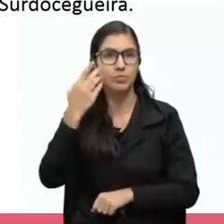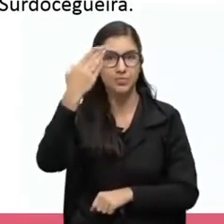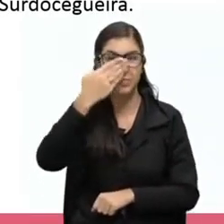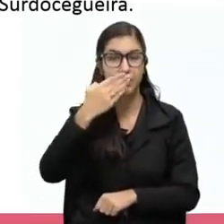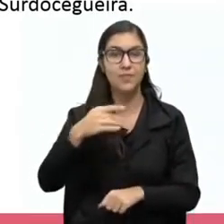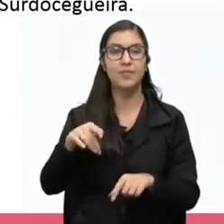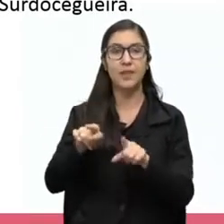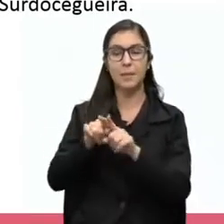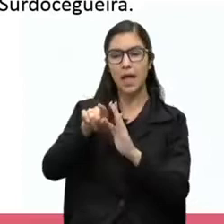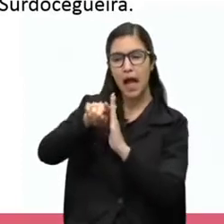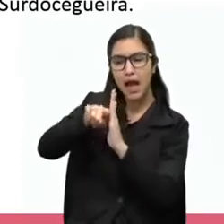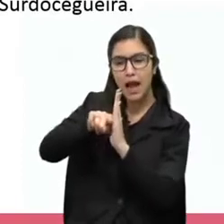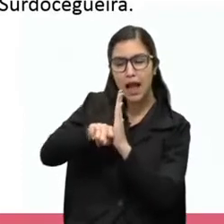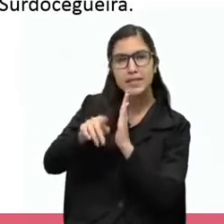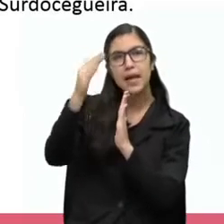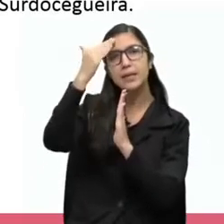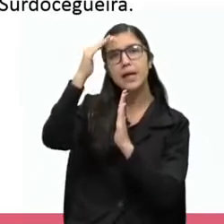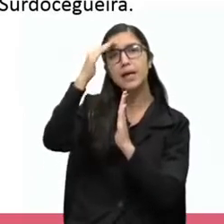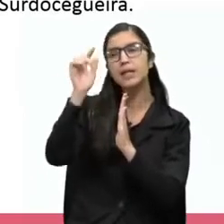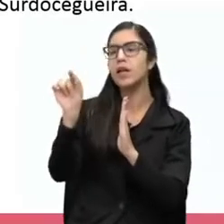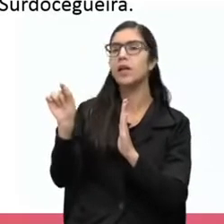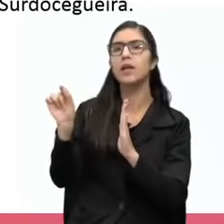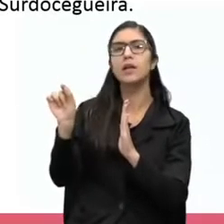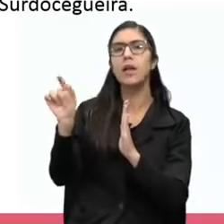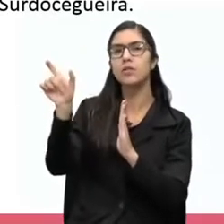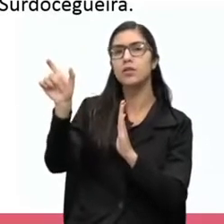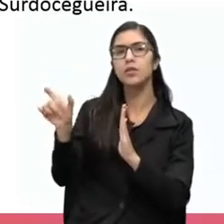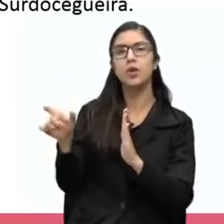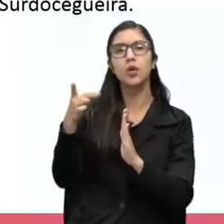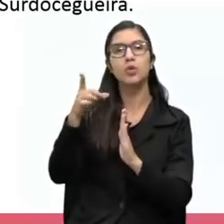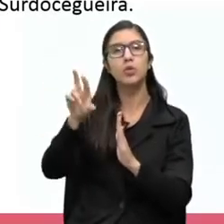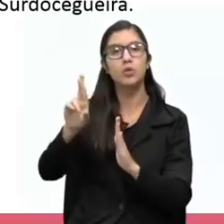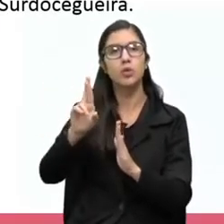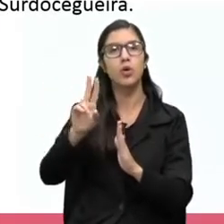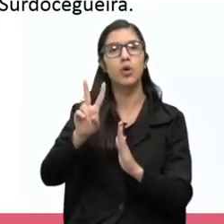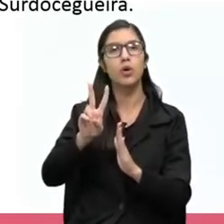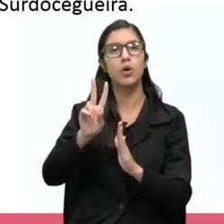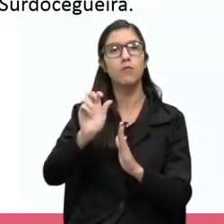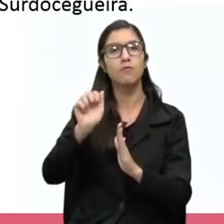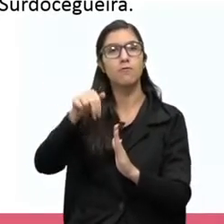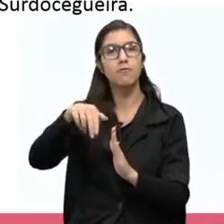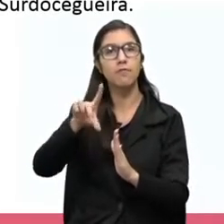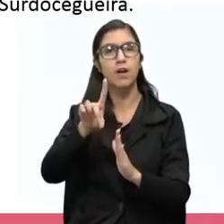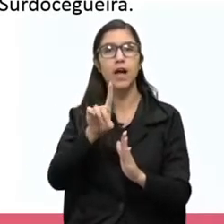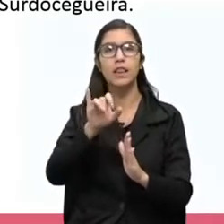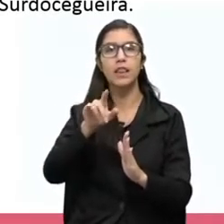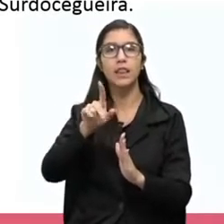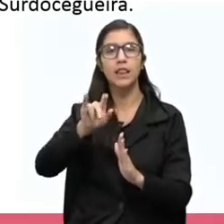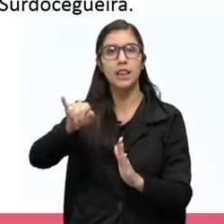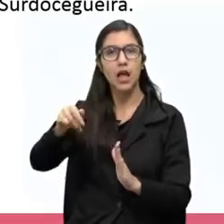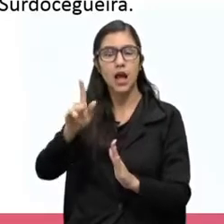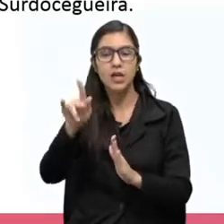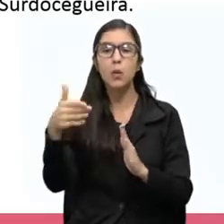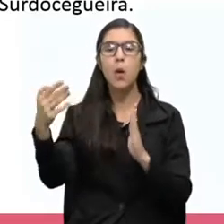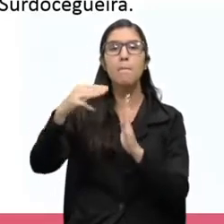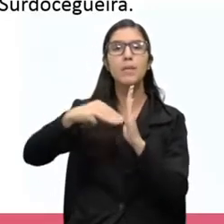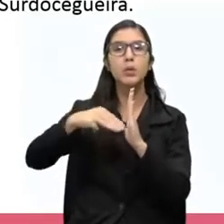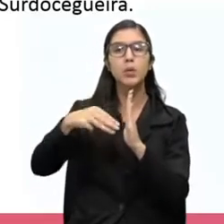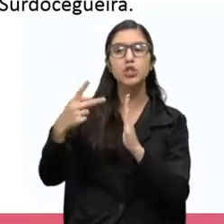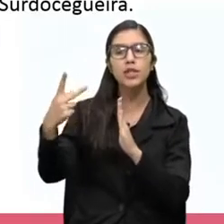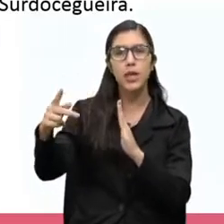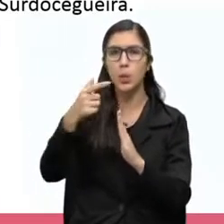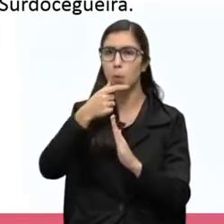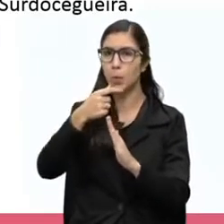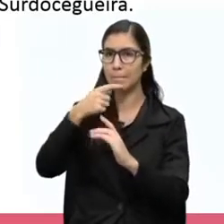vamos entender bem quem é a metodologia, quem é Dr. Van Dyke e qual é a metodologia desse médico